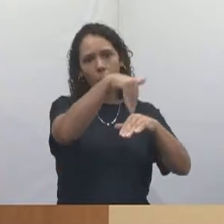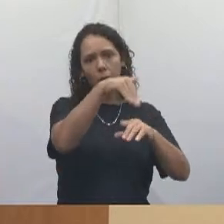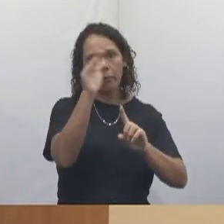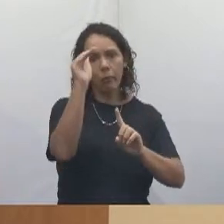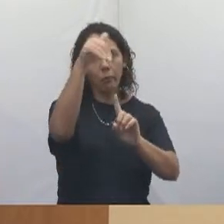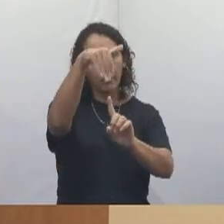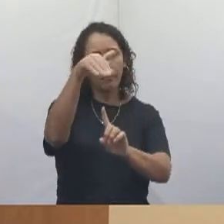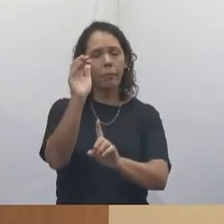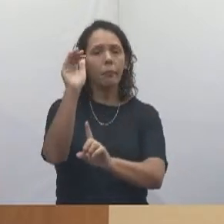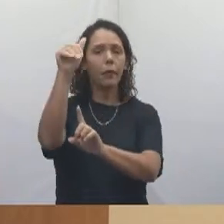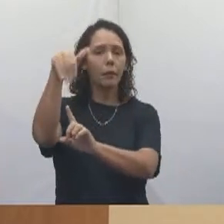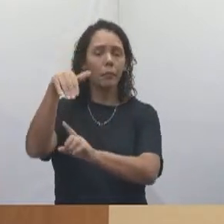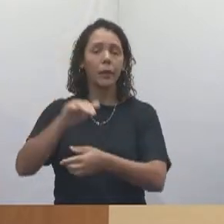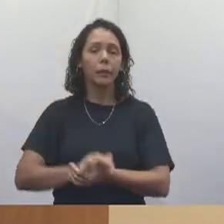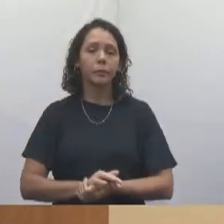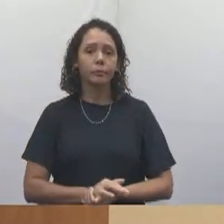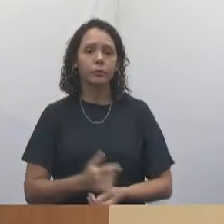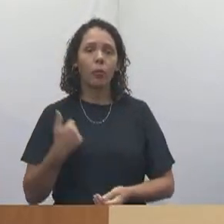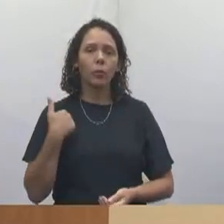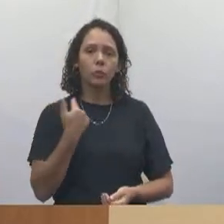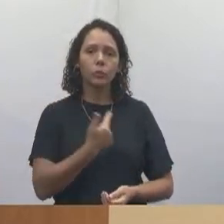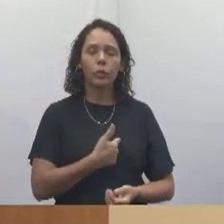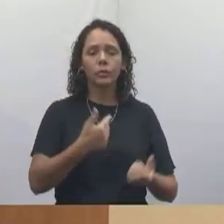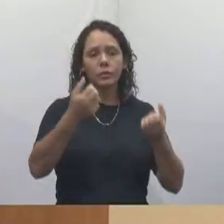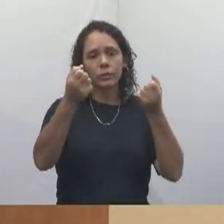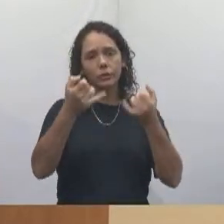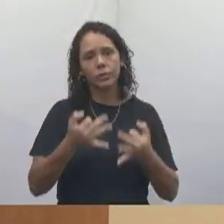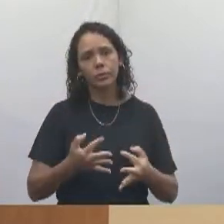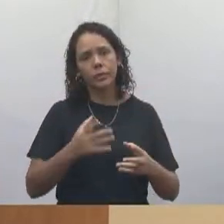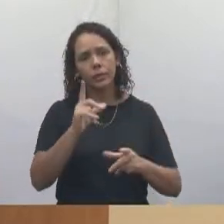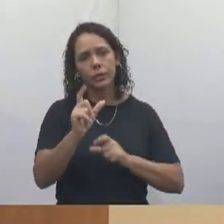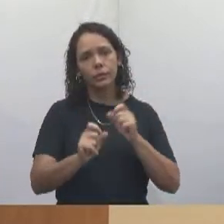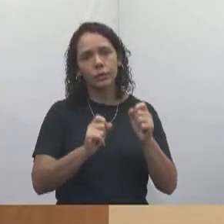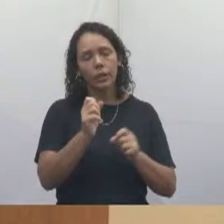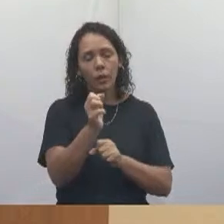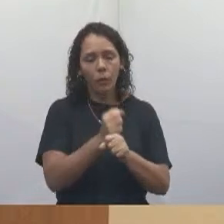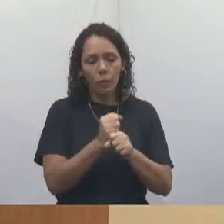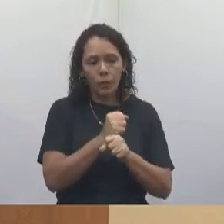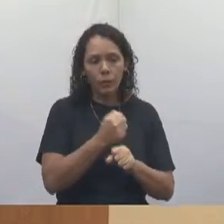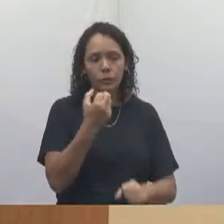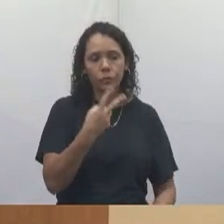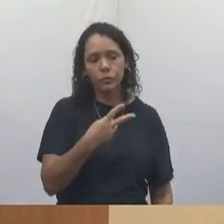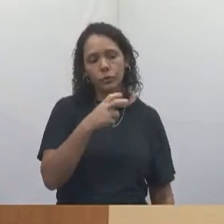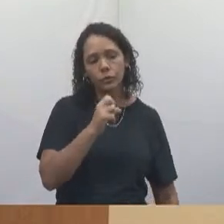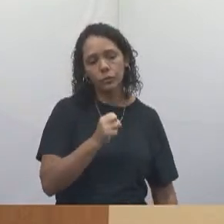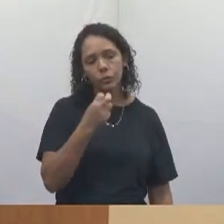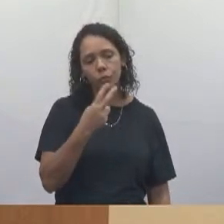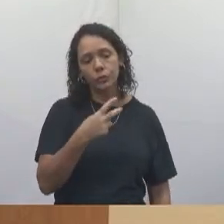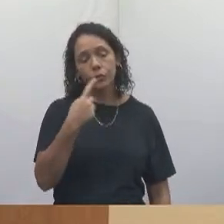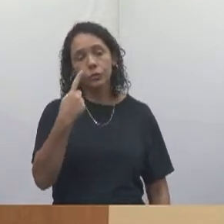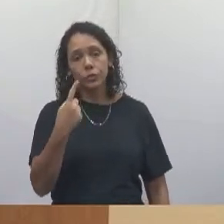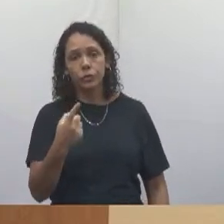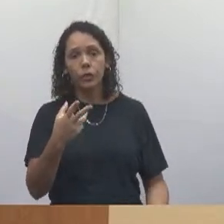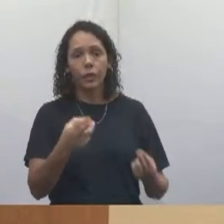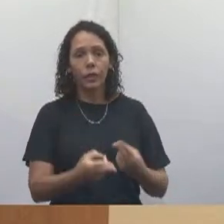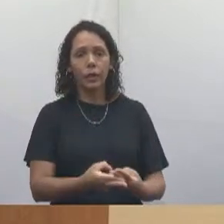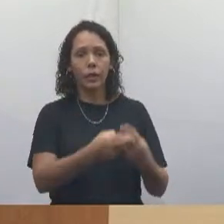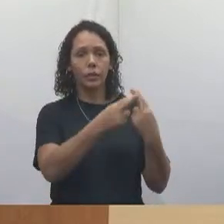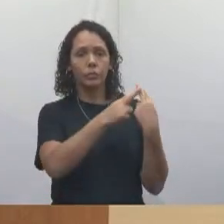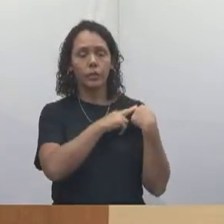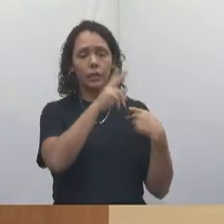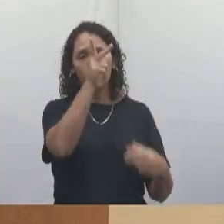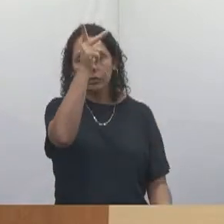falando aqui sobre as contas de 2021 e a responsabilidade de um gestor público e